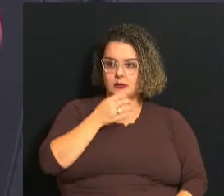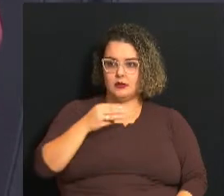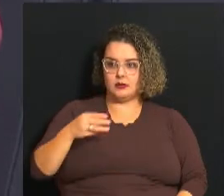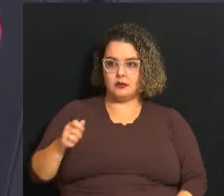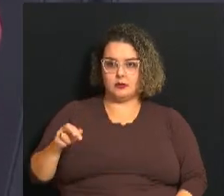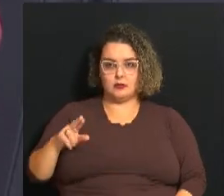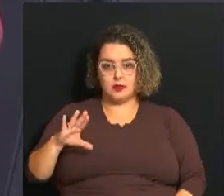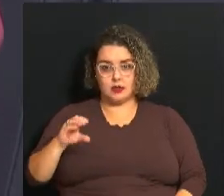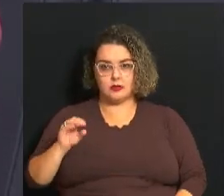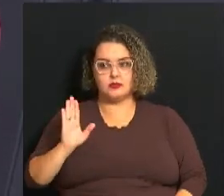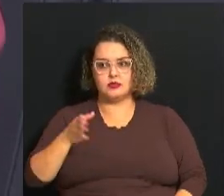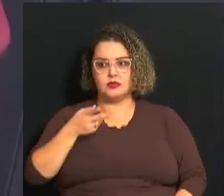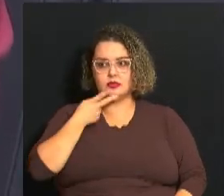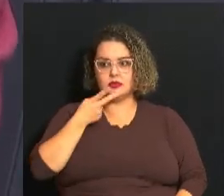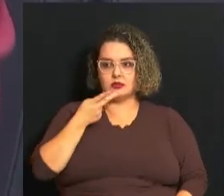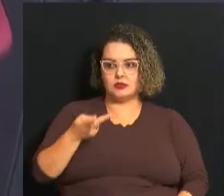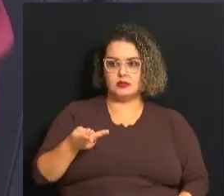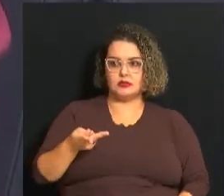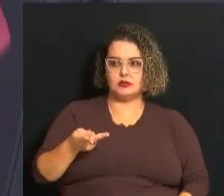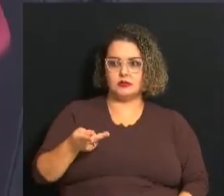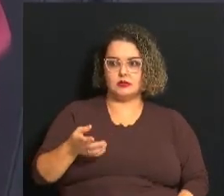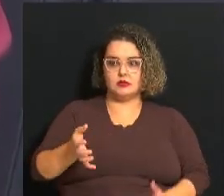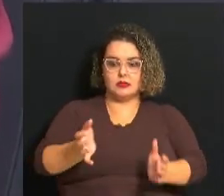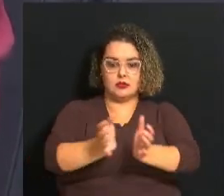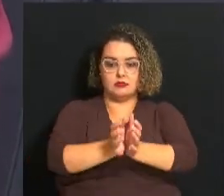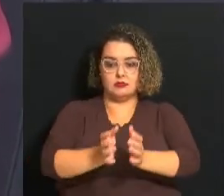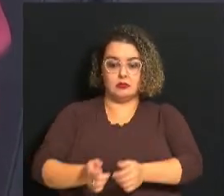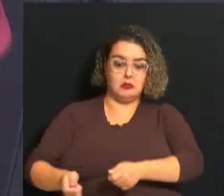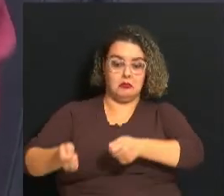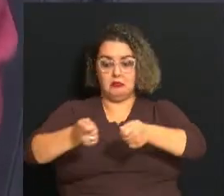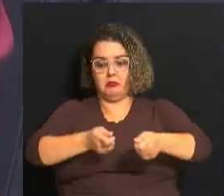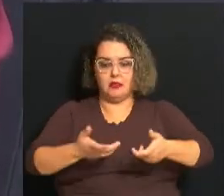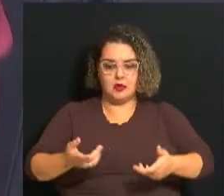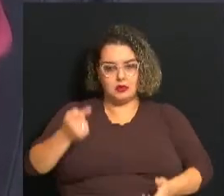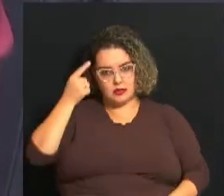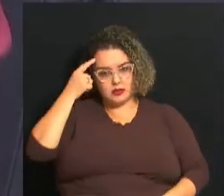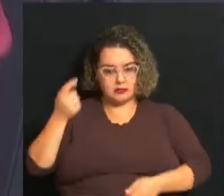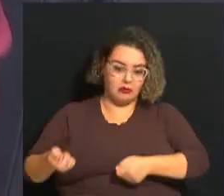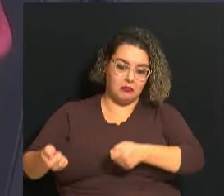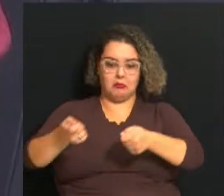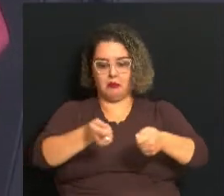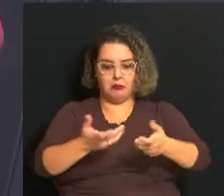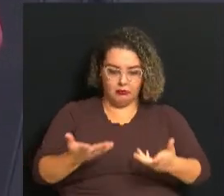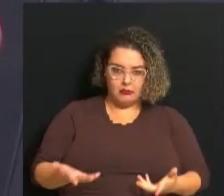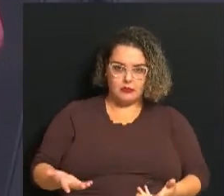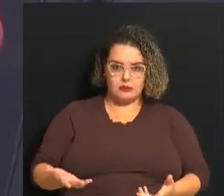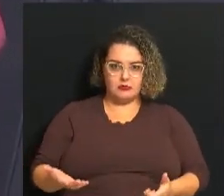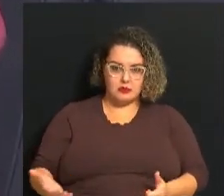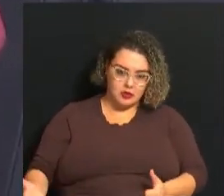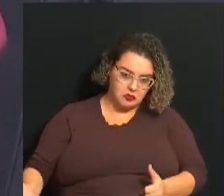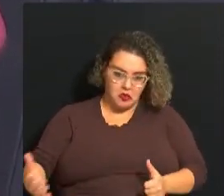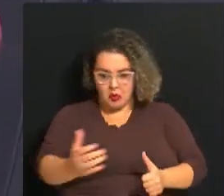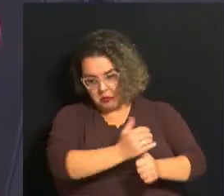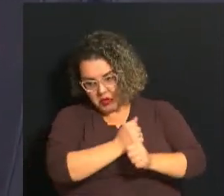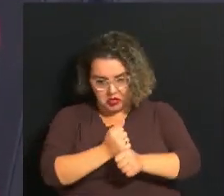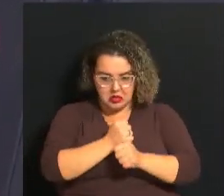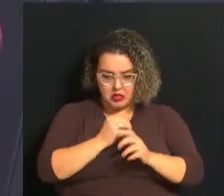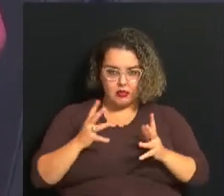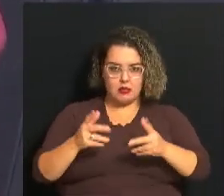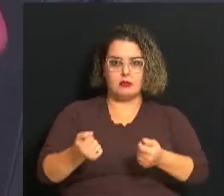né que as ideias da classe dominante são as ideias dominantes Mas cada é nós tá certo que se desvendar